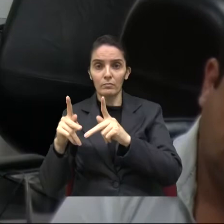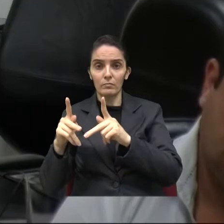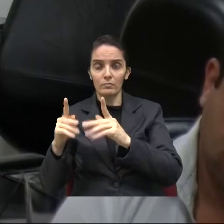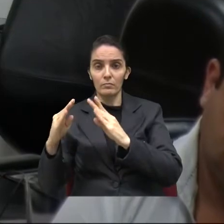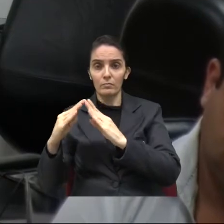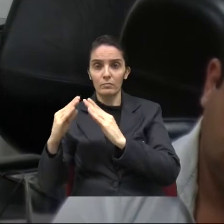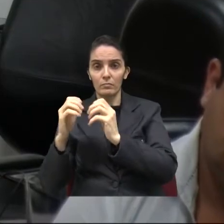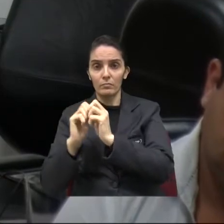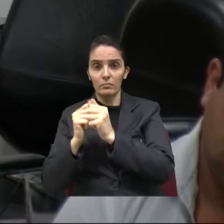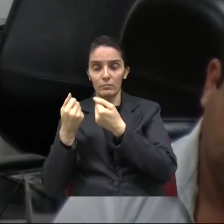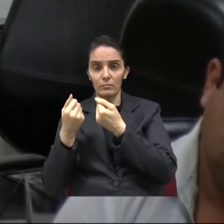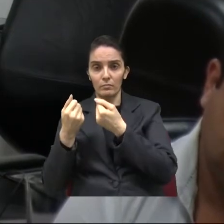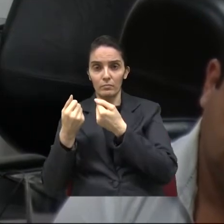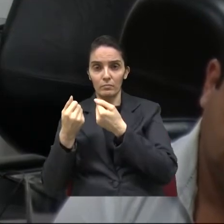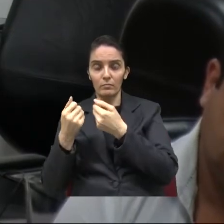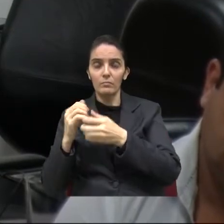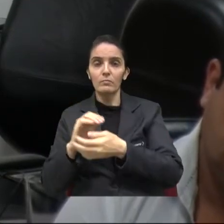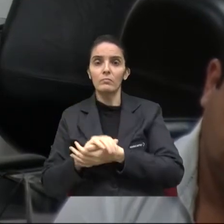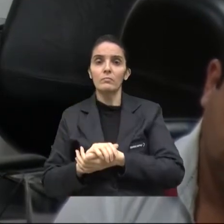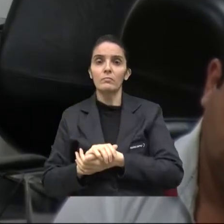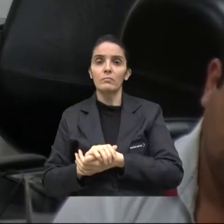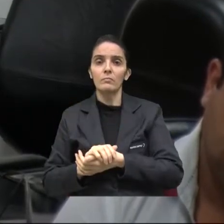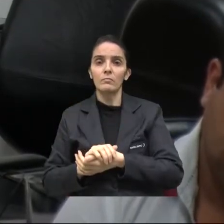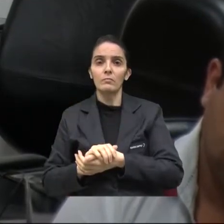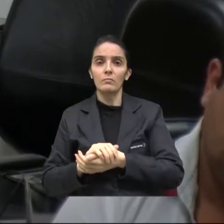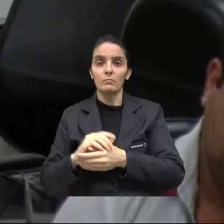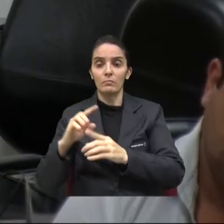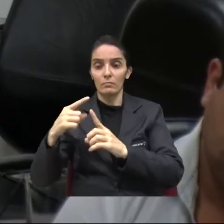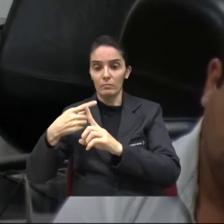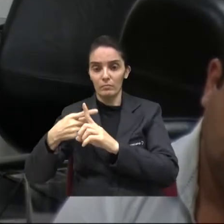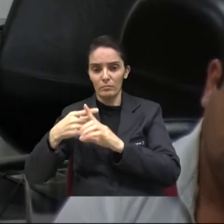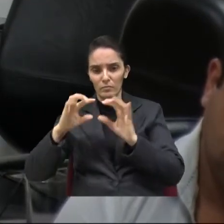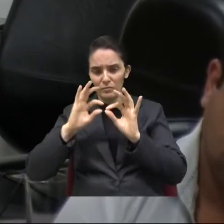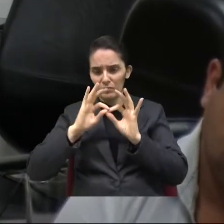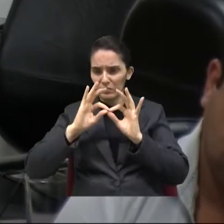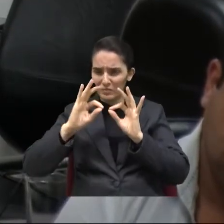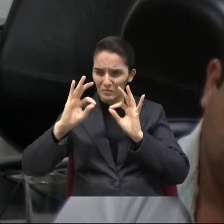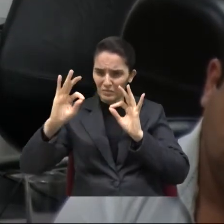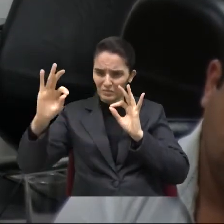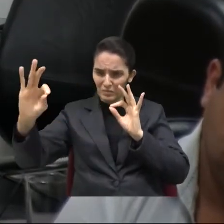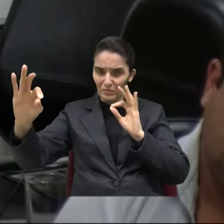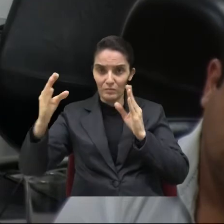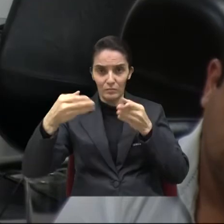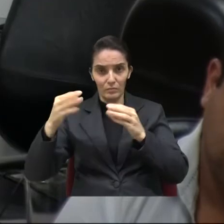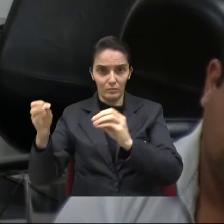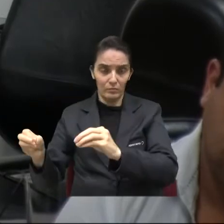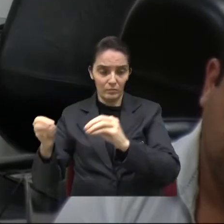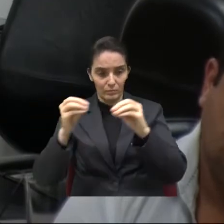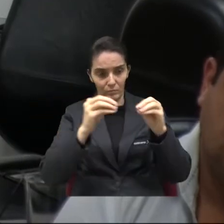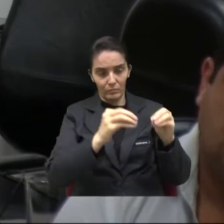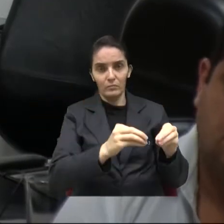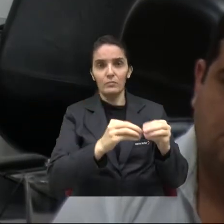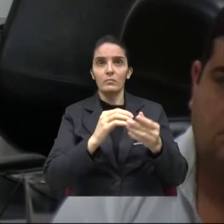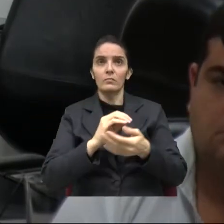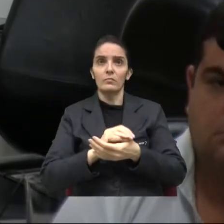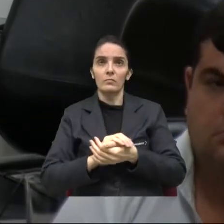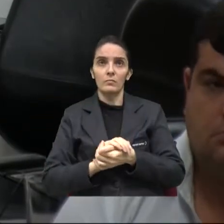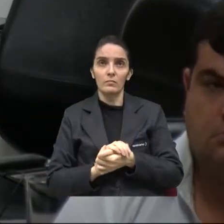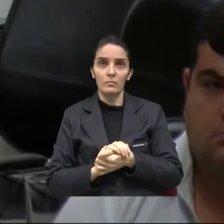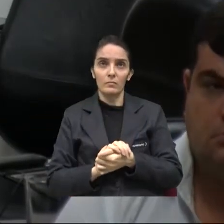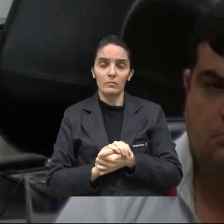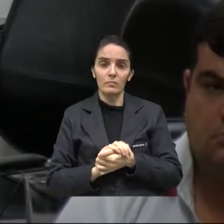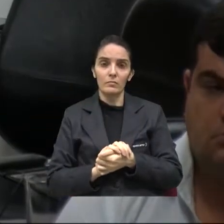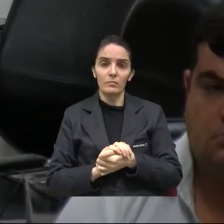quantos quarteirões do centro? Então o cemitério era muito longe do centro. E hoje está lá, né? E ainda tem o cemitério 2, o